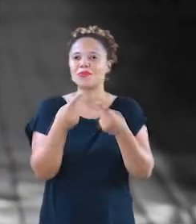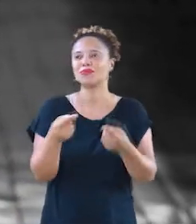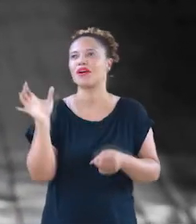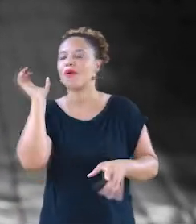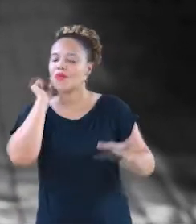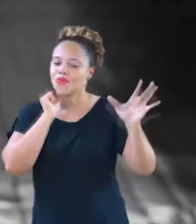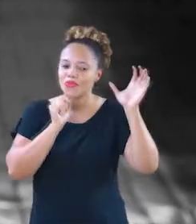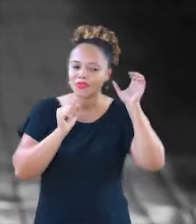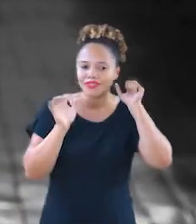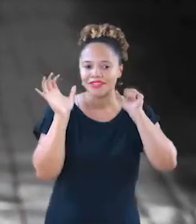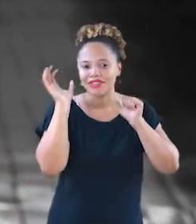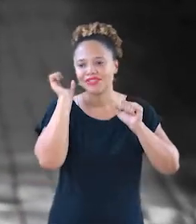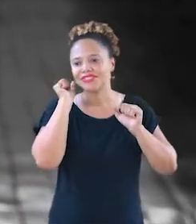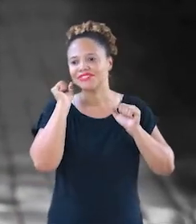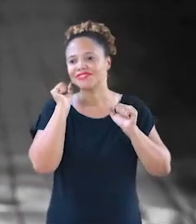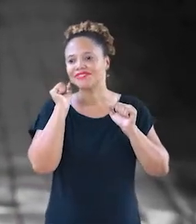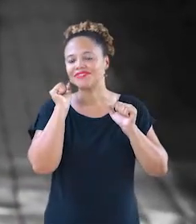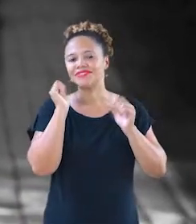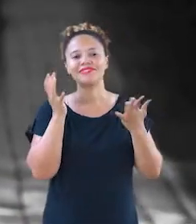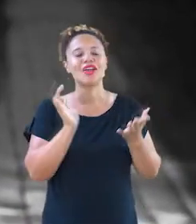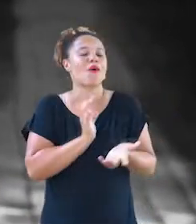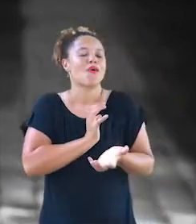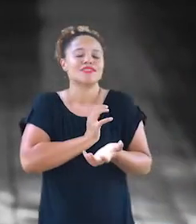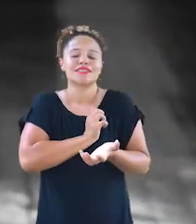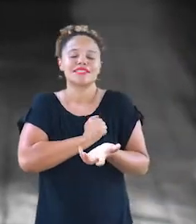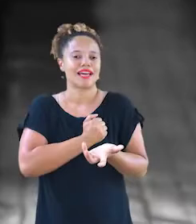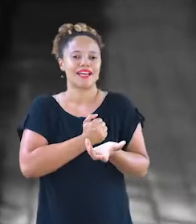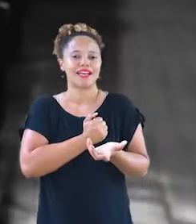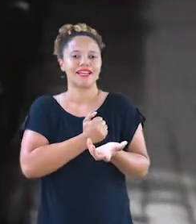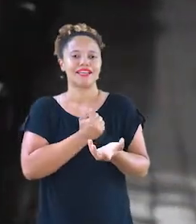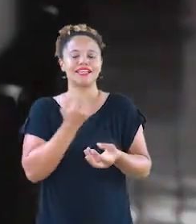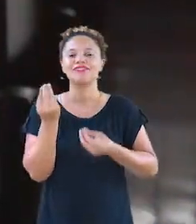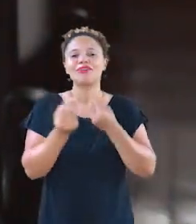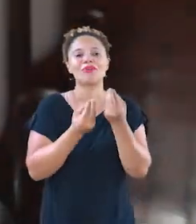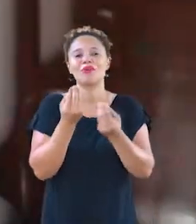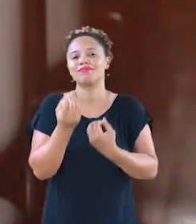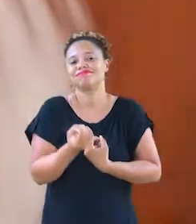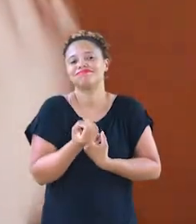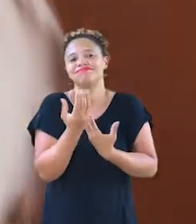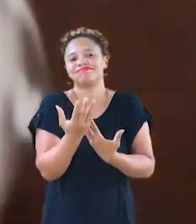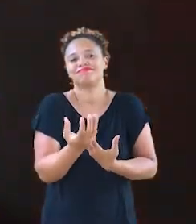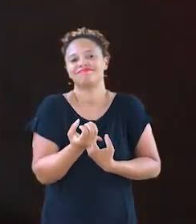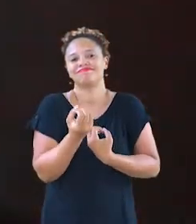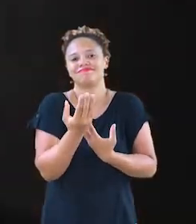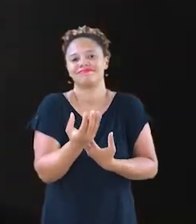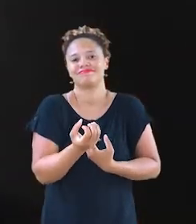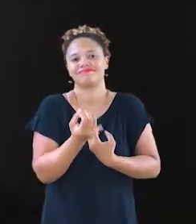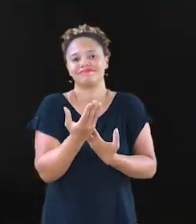ouvir música e perceber a música saindo de mim, assim.